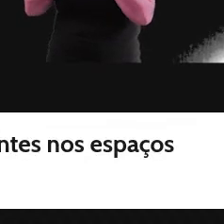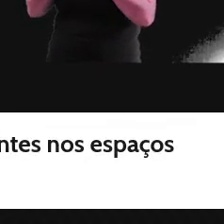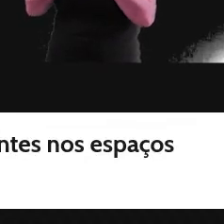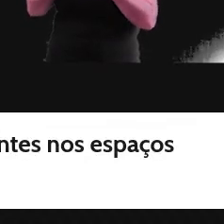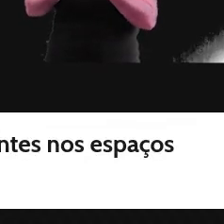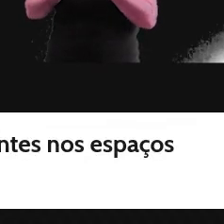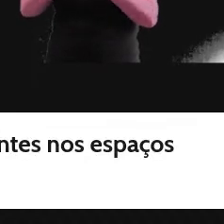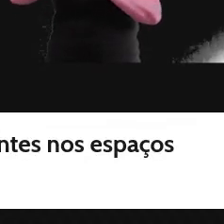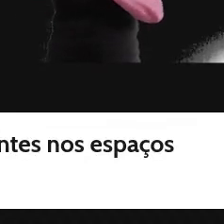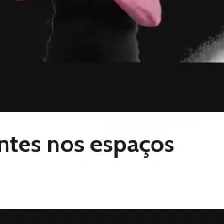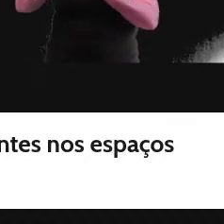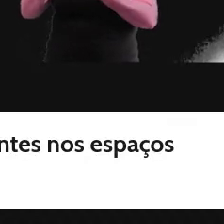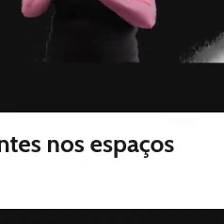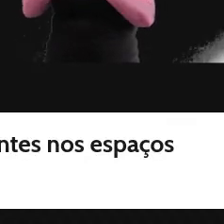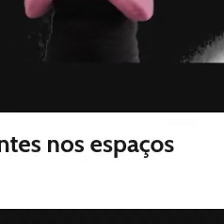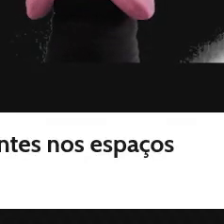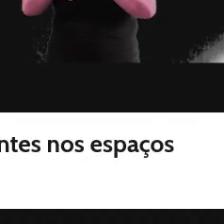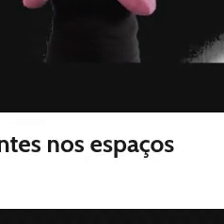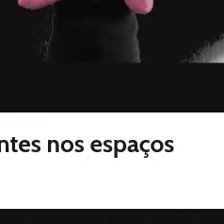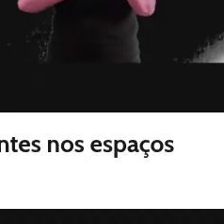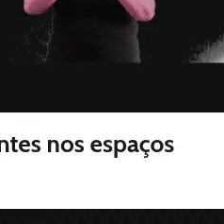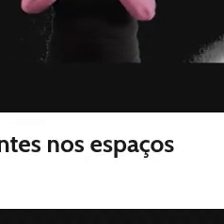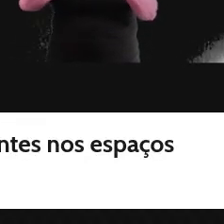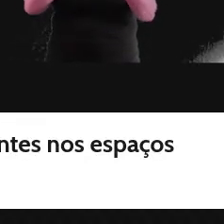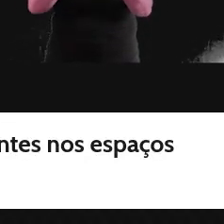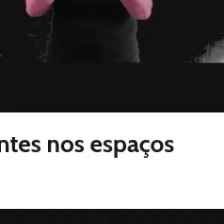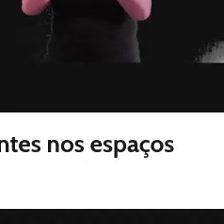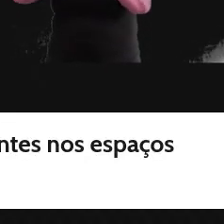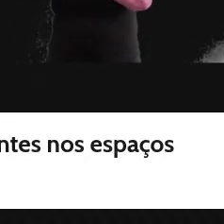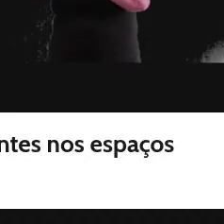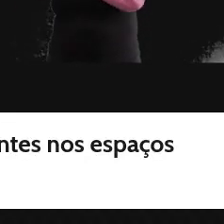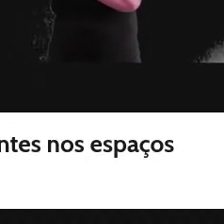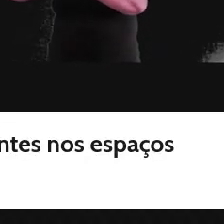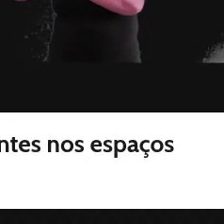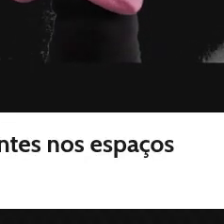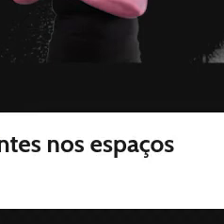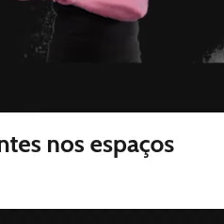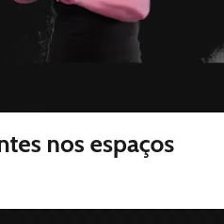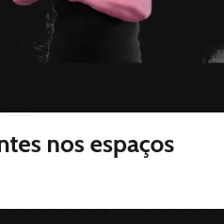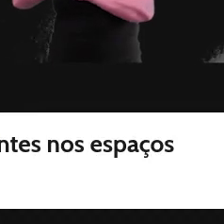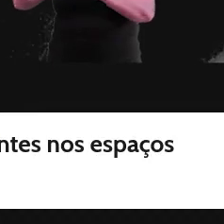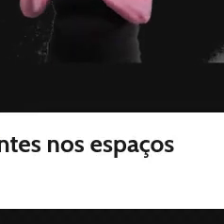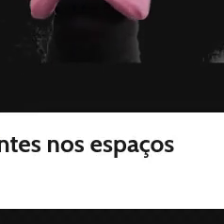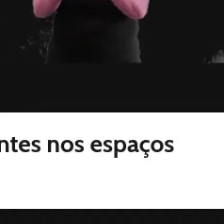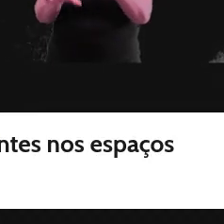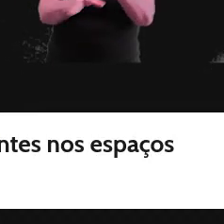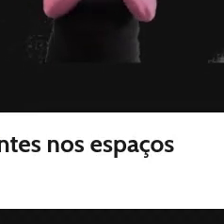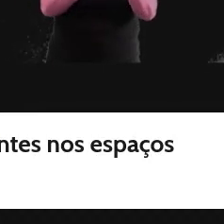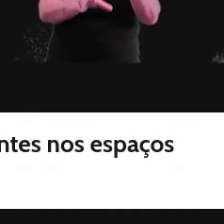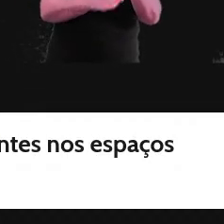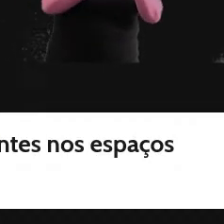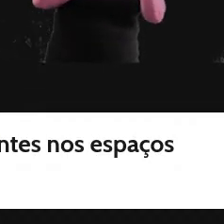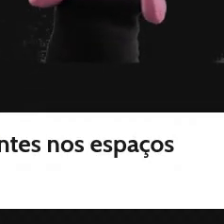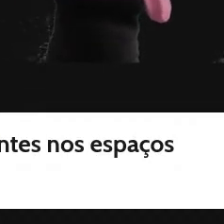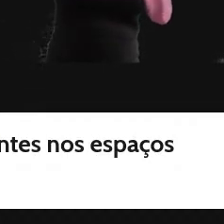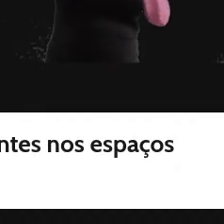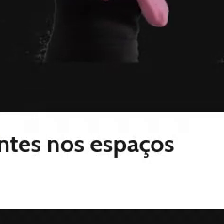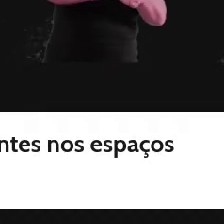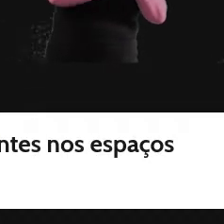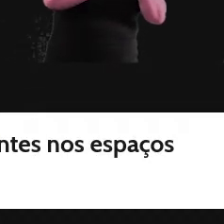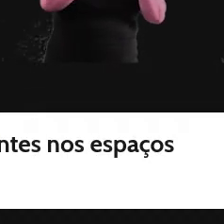público, pessoas que não têm acesso à internet, e as várias barreiras sociais vão se somando e aprofundando ainda mais